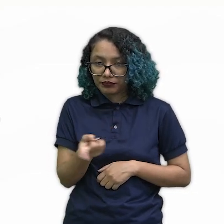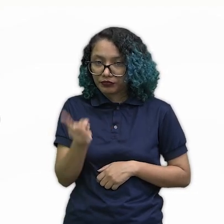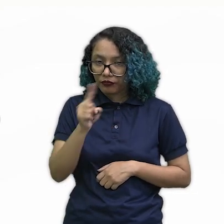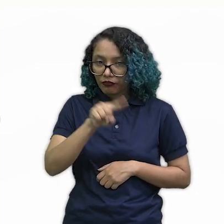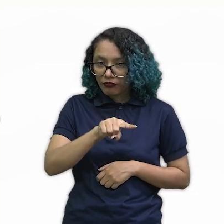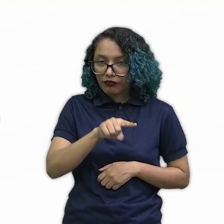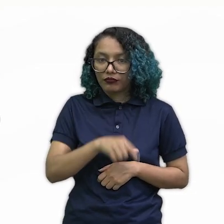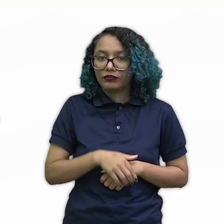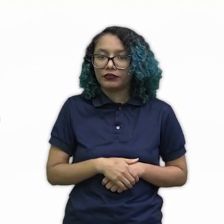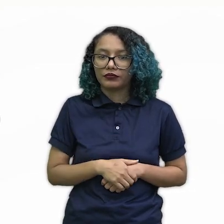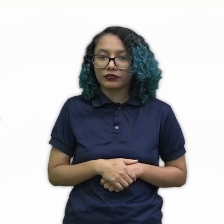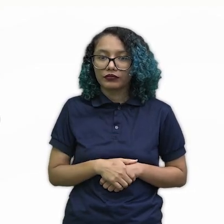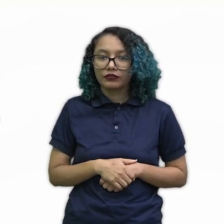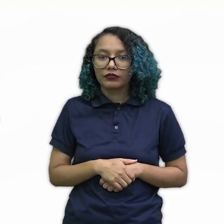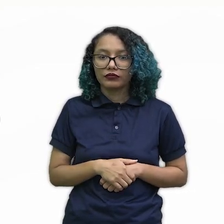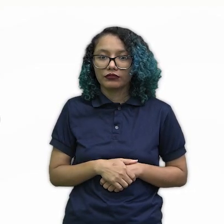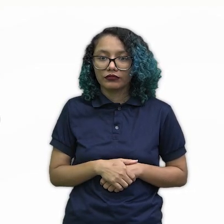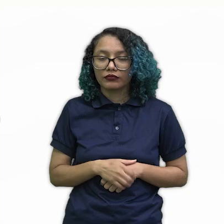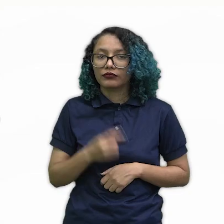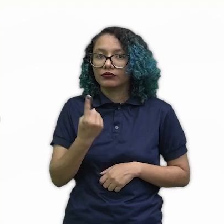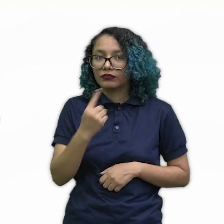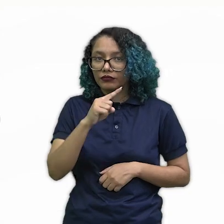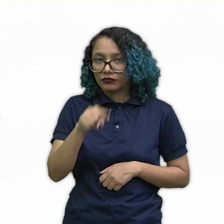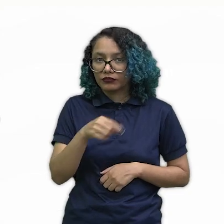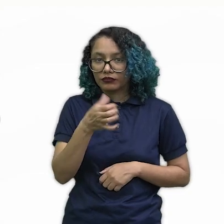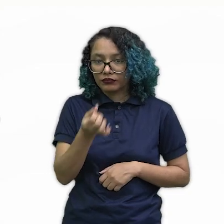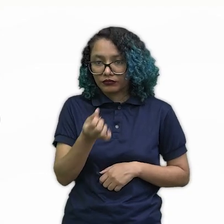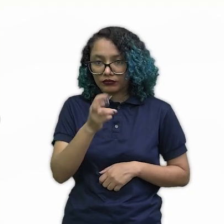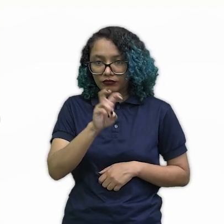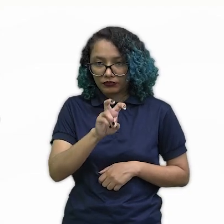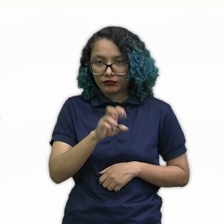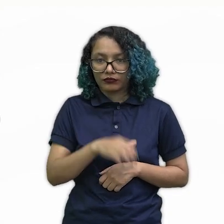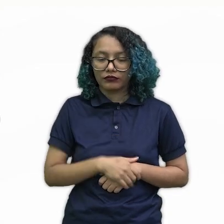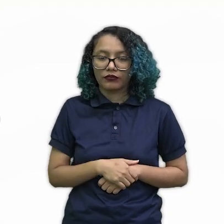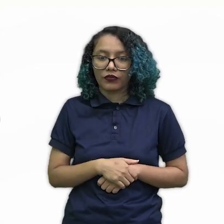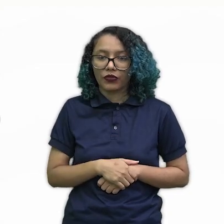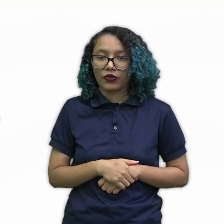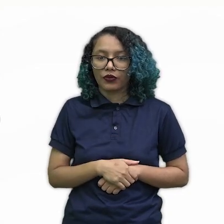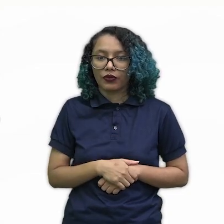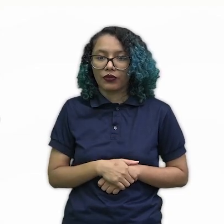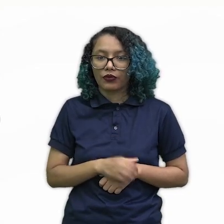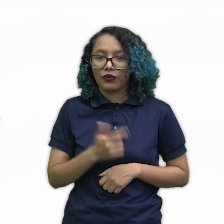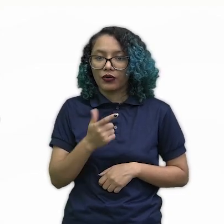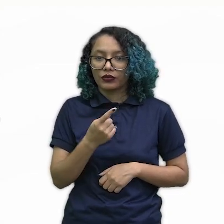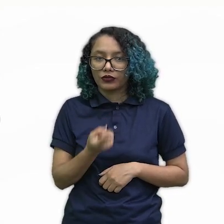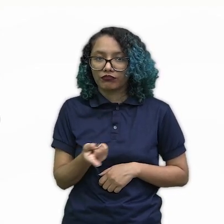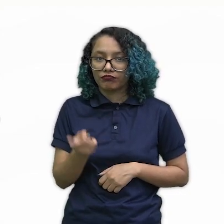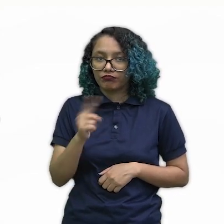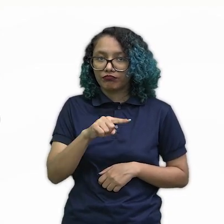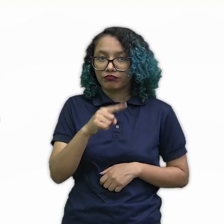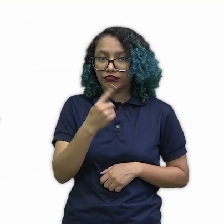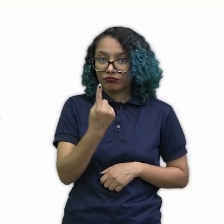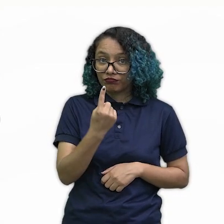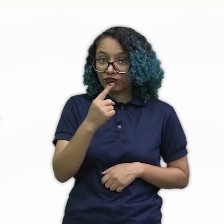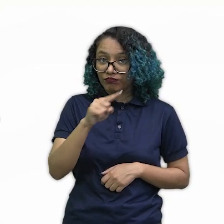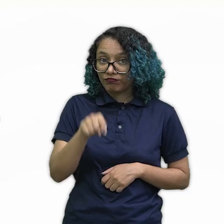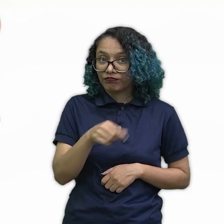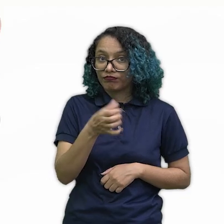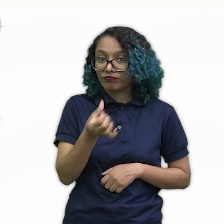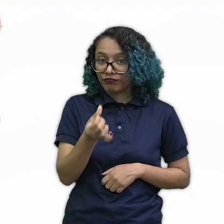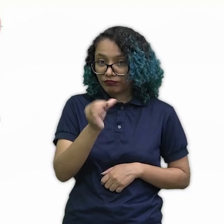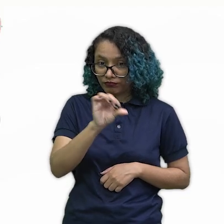Depois de 1,60 nós temos 1,65. Depois 1,69.